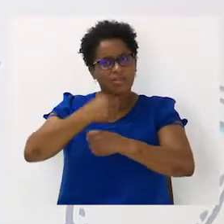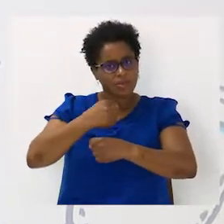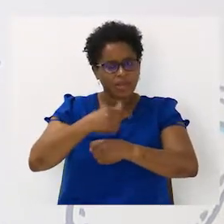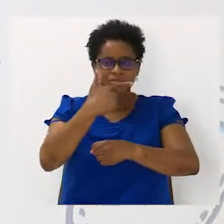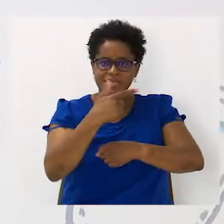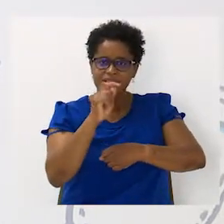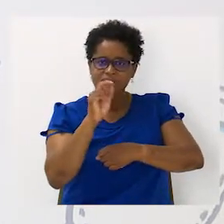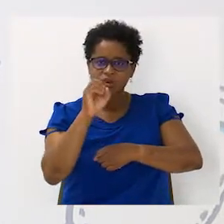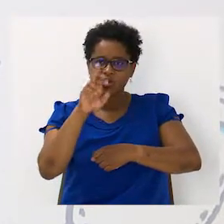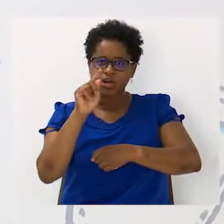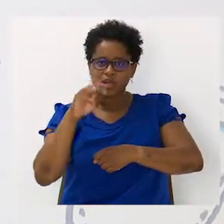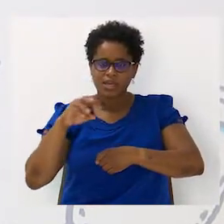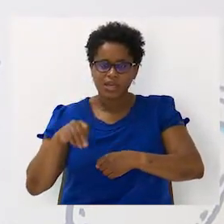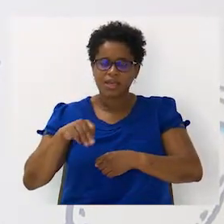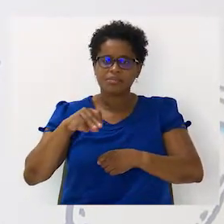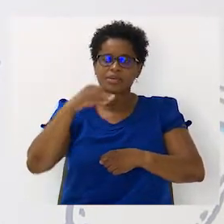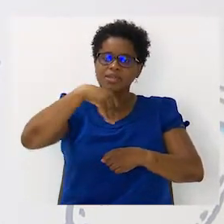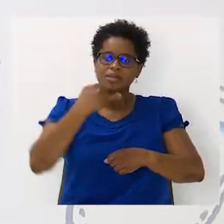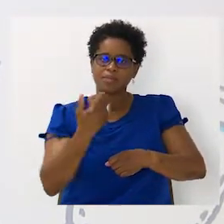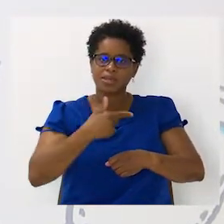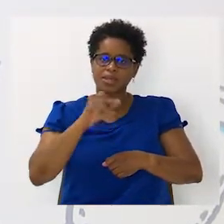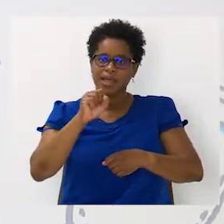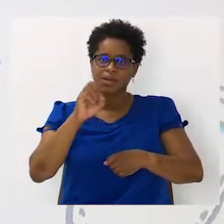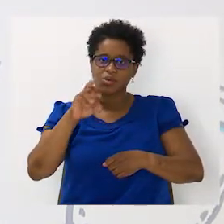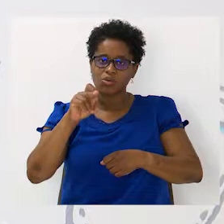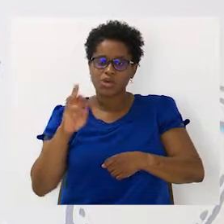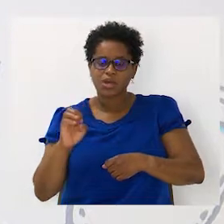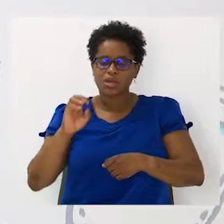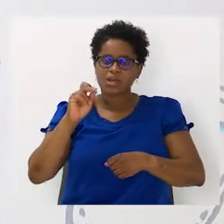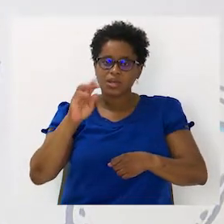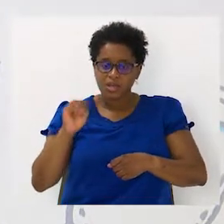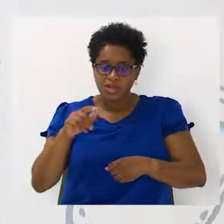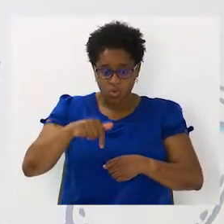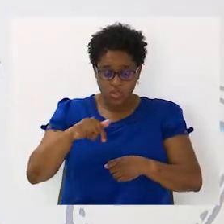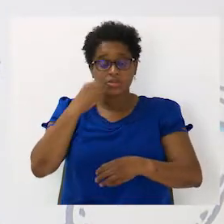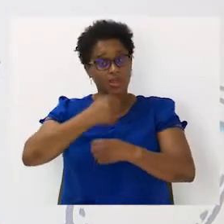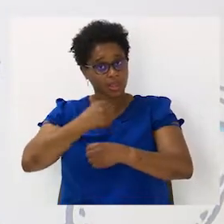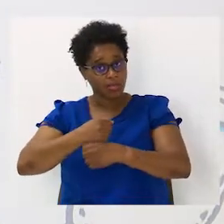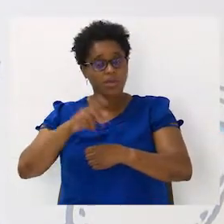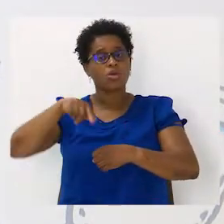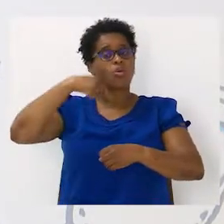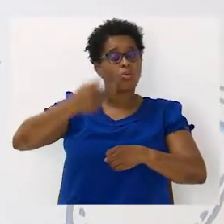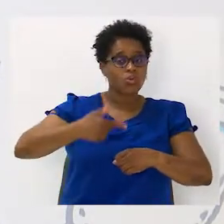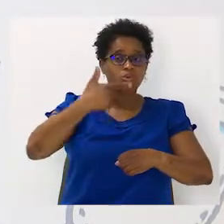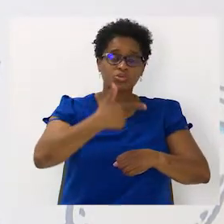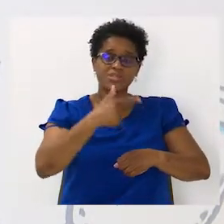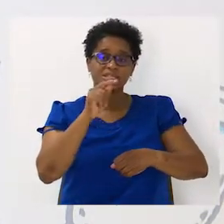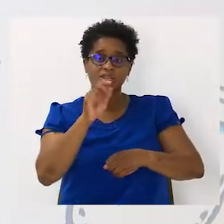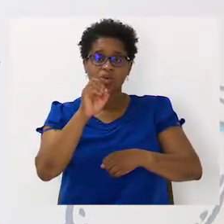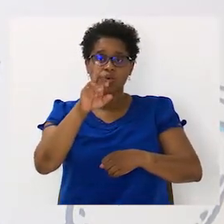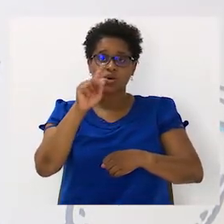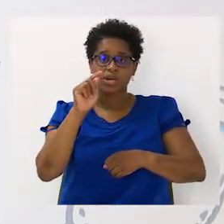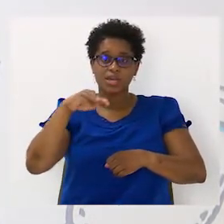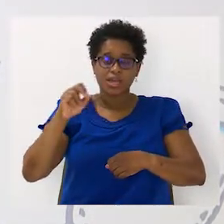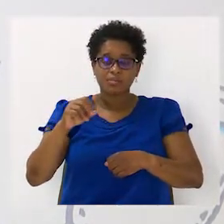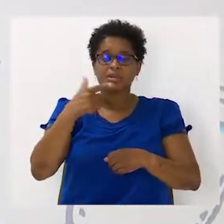vimos teorema de quê? Teorema de Pitágoras. Hoje vamos ver uma outra pessoa, um outro teorema, que é o